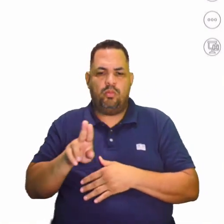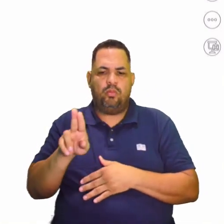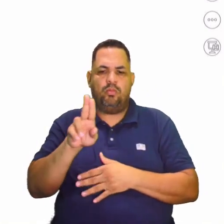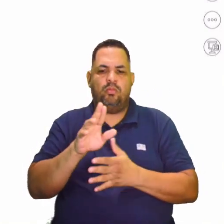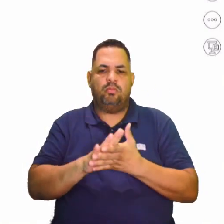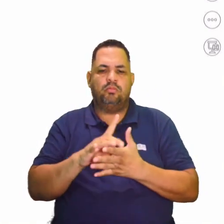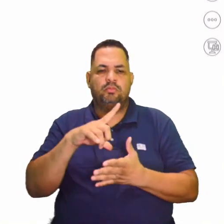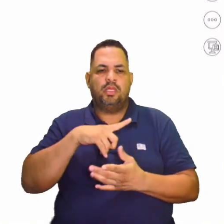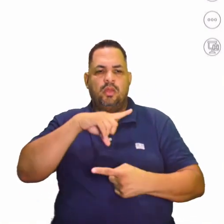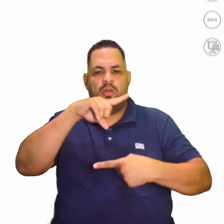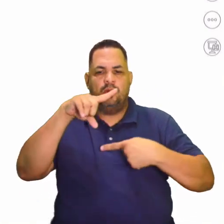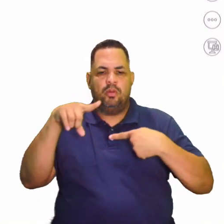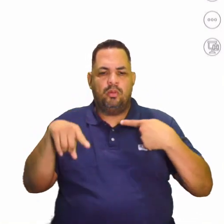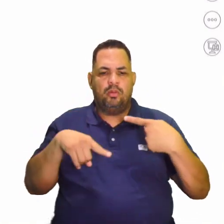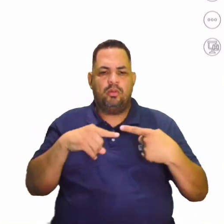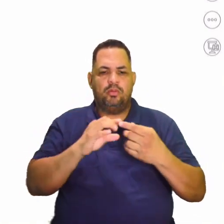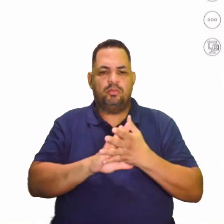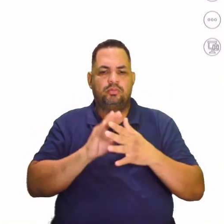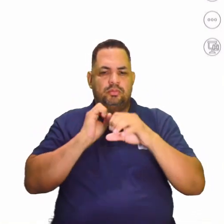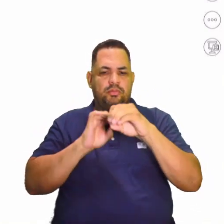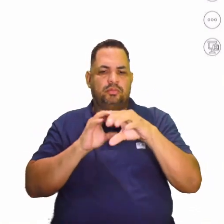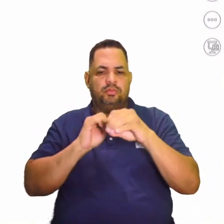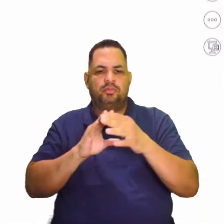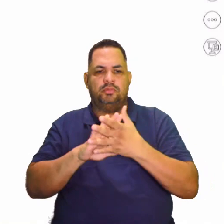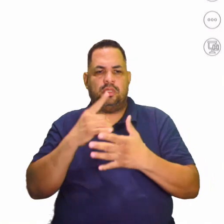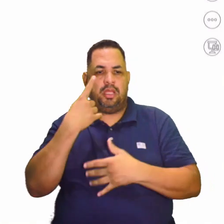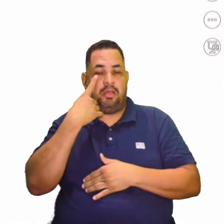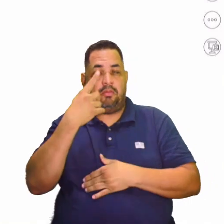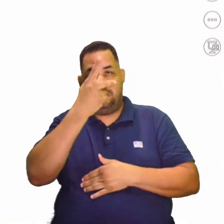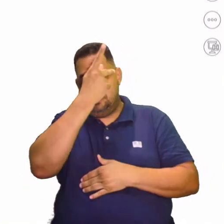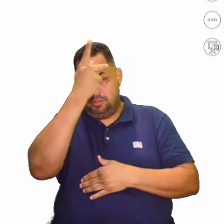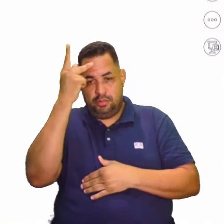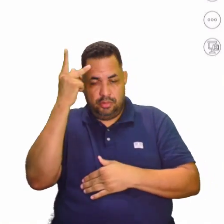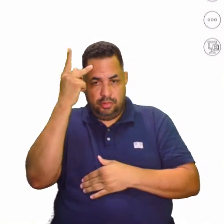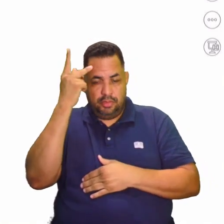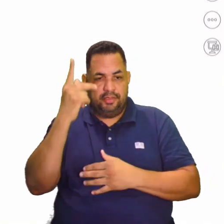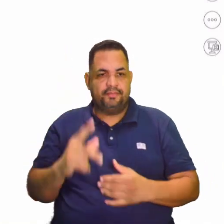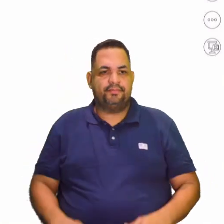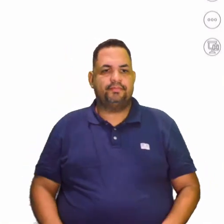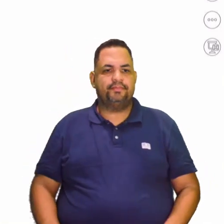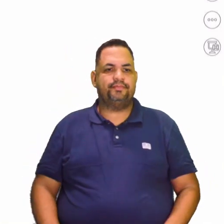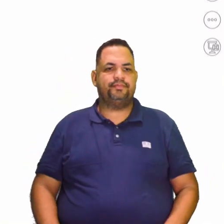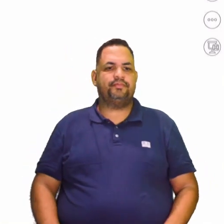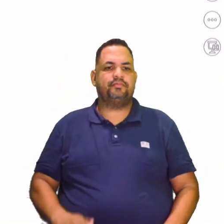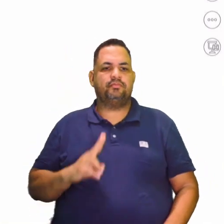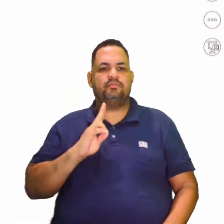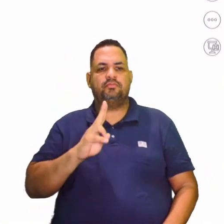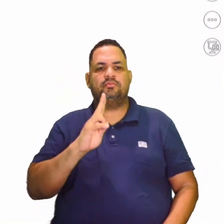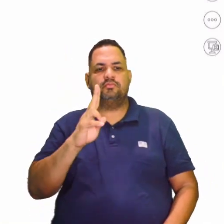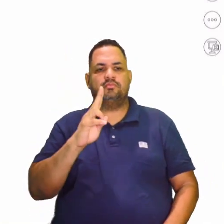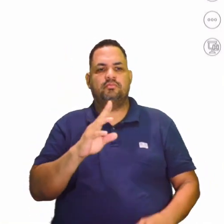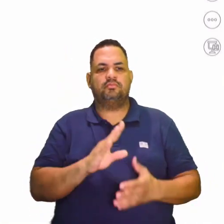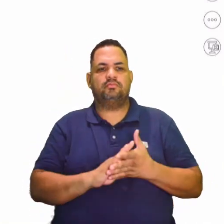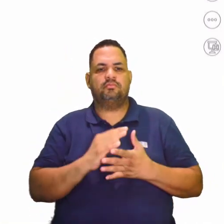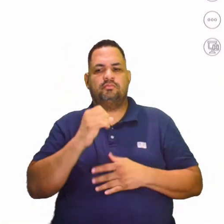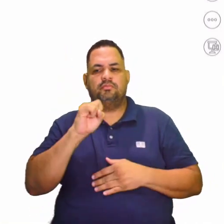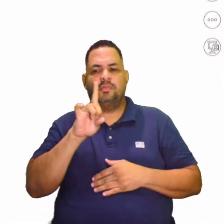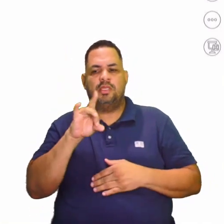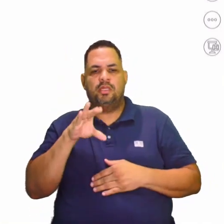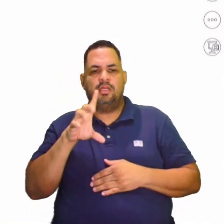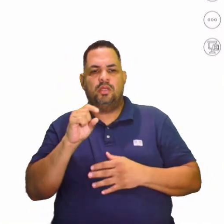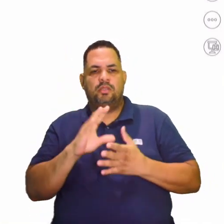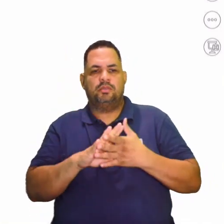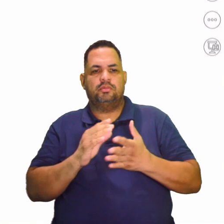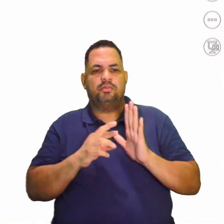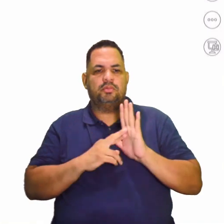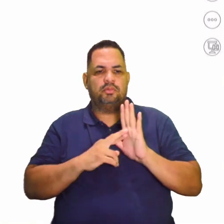usadas, sempre com o objetivo de evangelizar o observador. Por isso que sempre eram os santos, né?